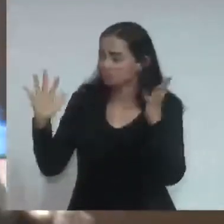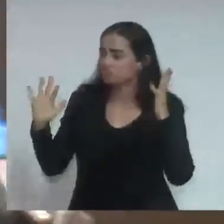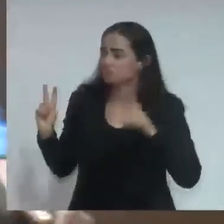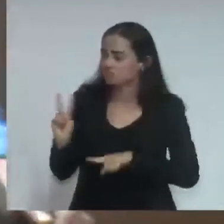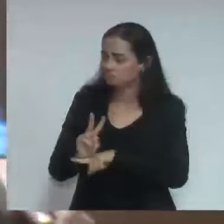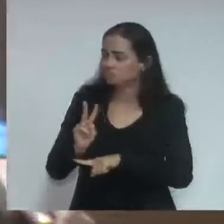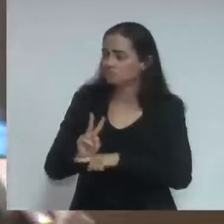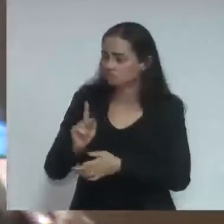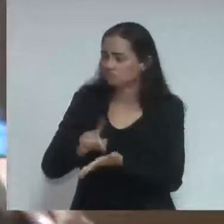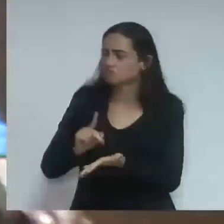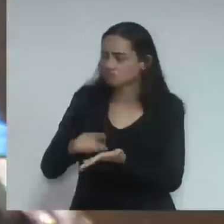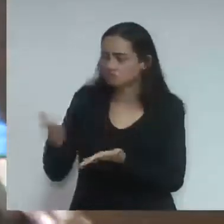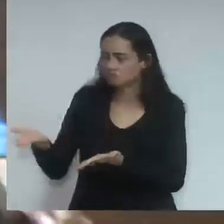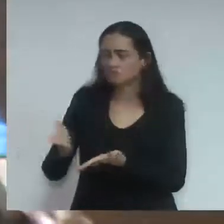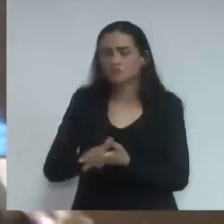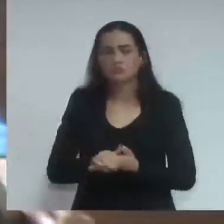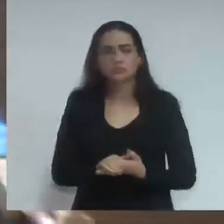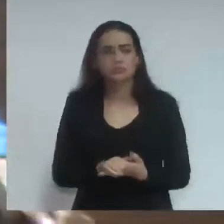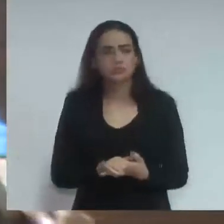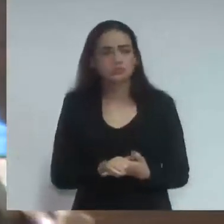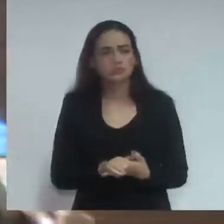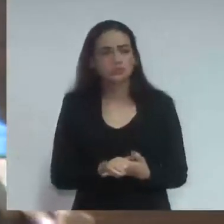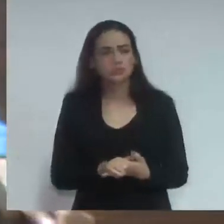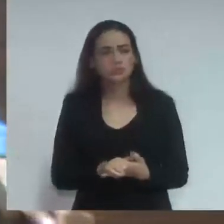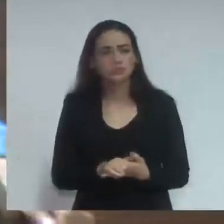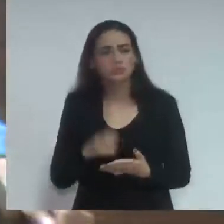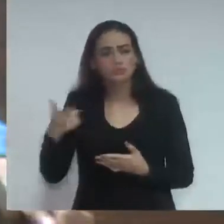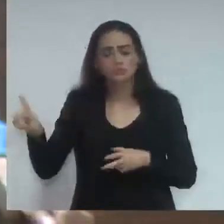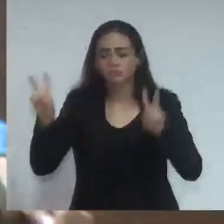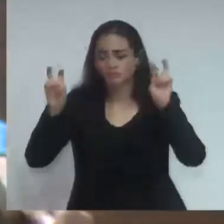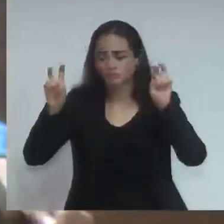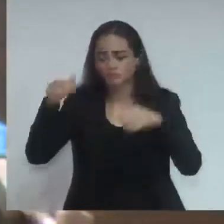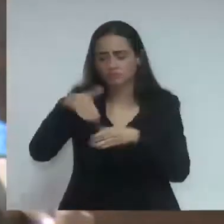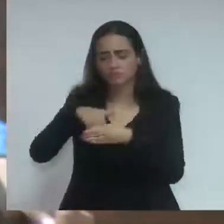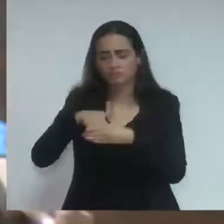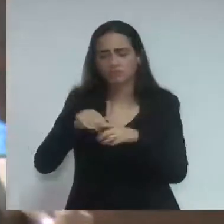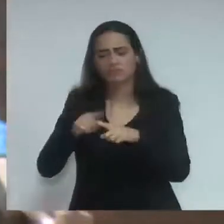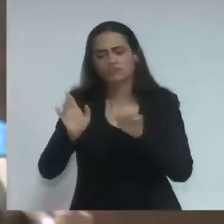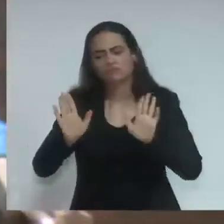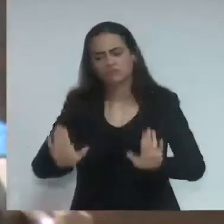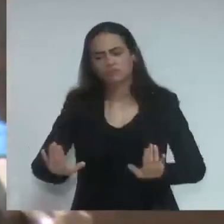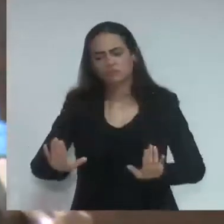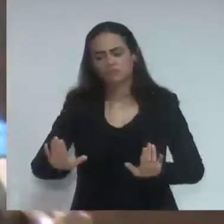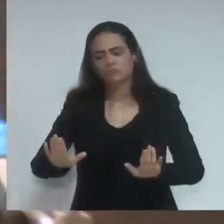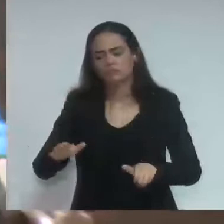fazer algumas considerações a respeito da questão eleitoral, mas meu tempo já